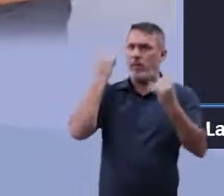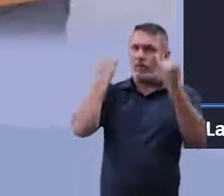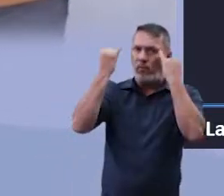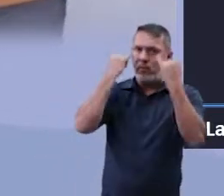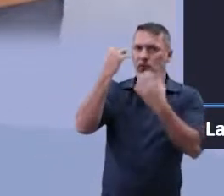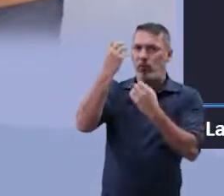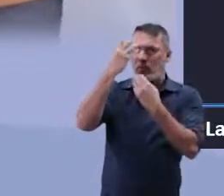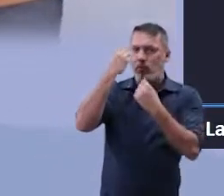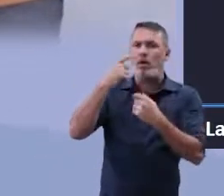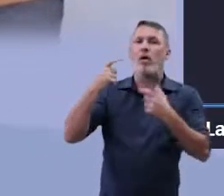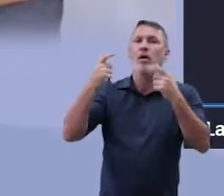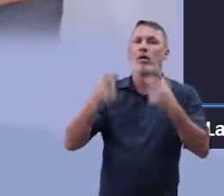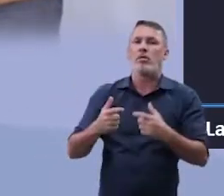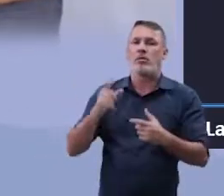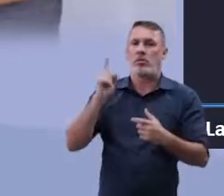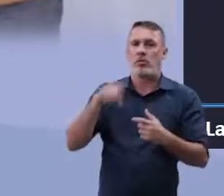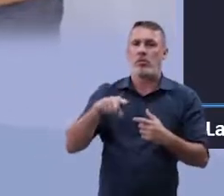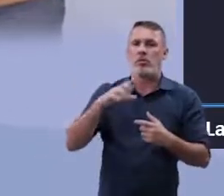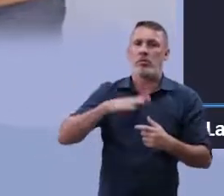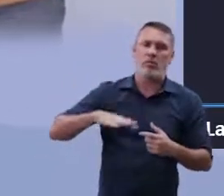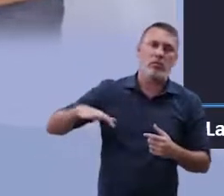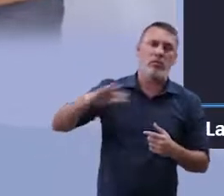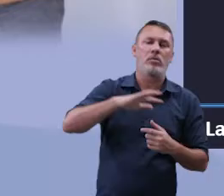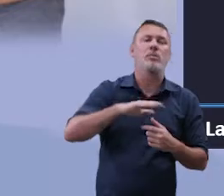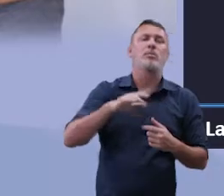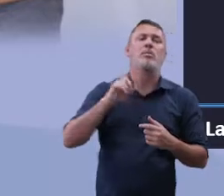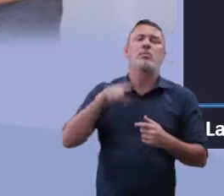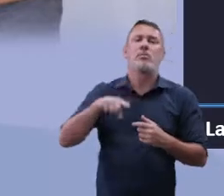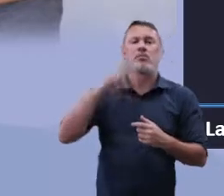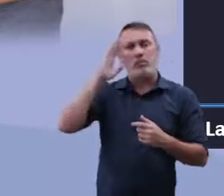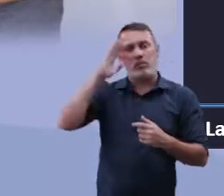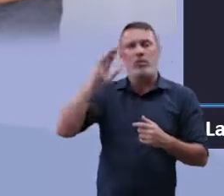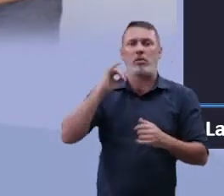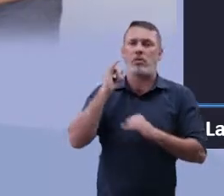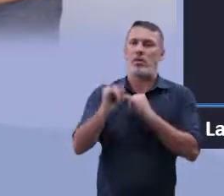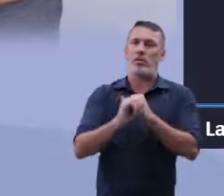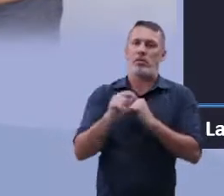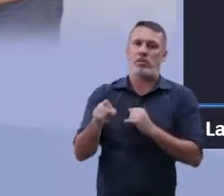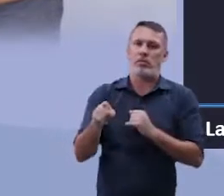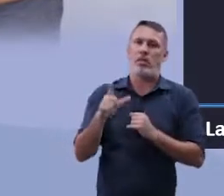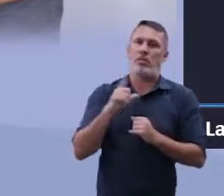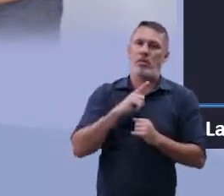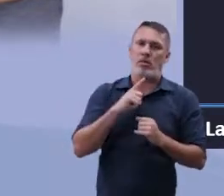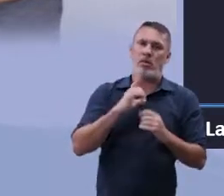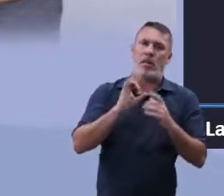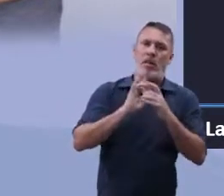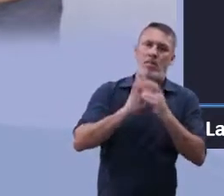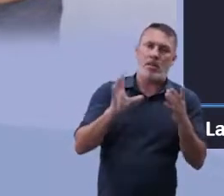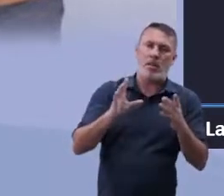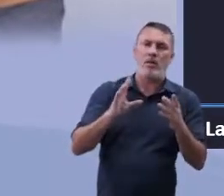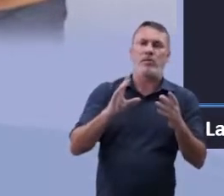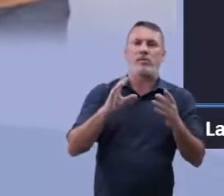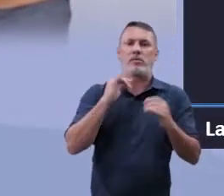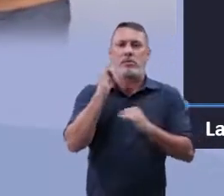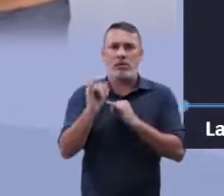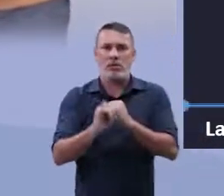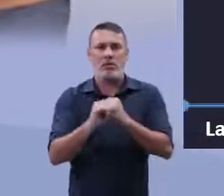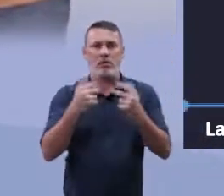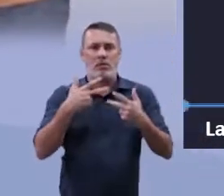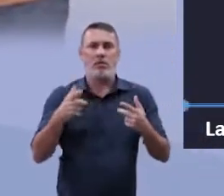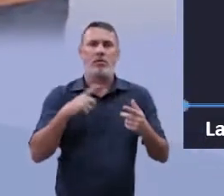das informações, apesar das inverdades que nós já trabalhamos, elas também aparecem hoje na